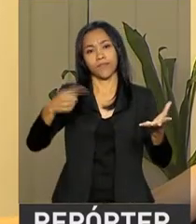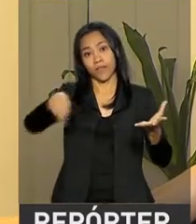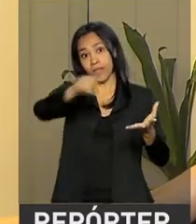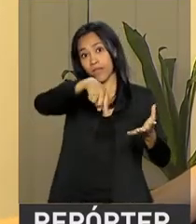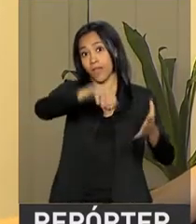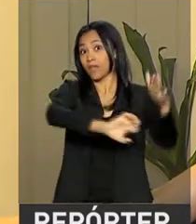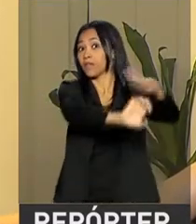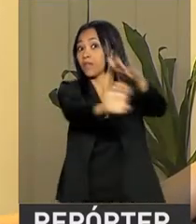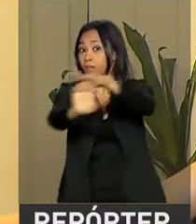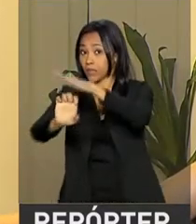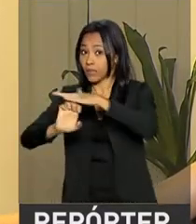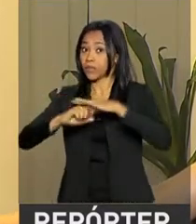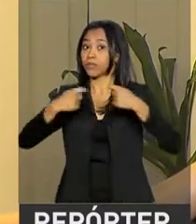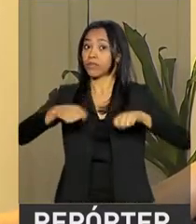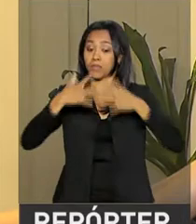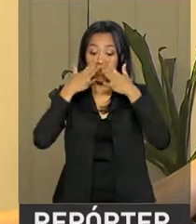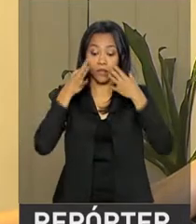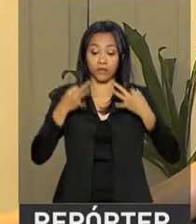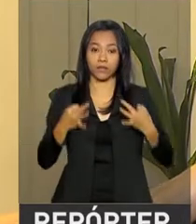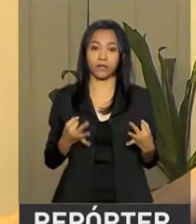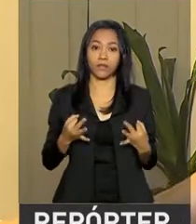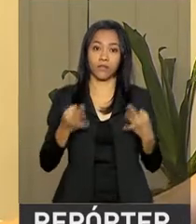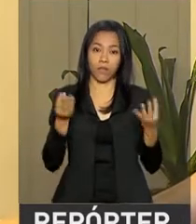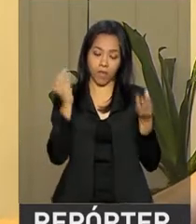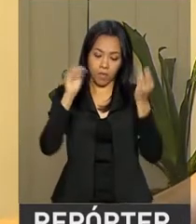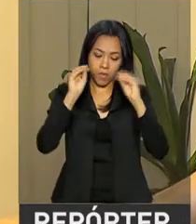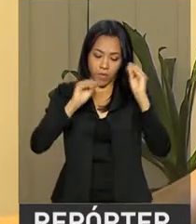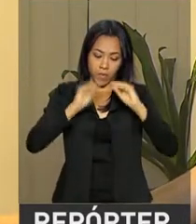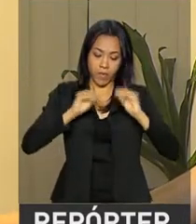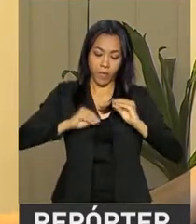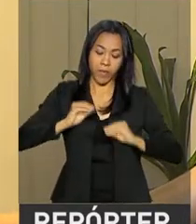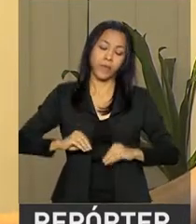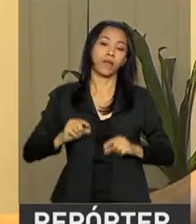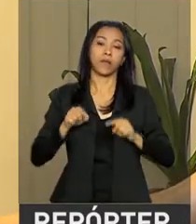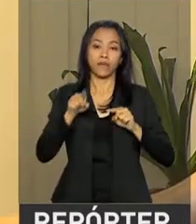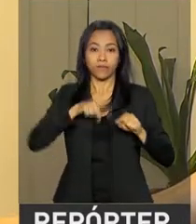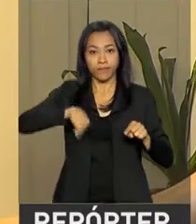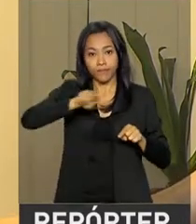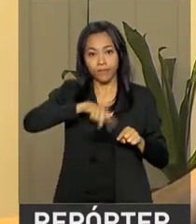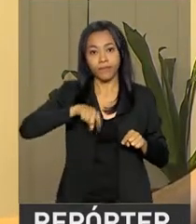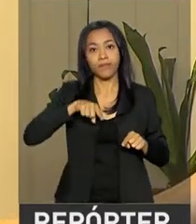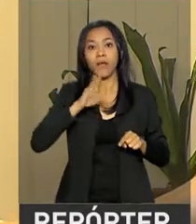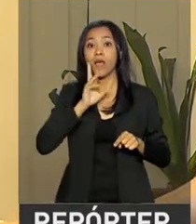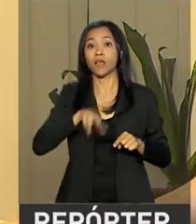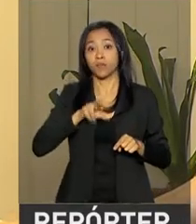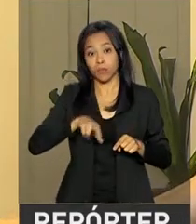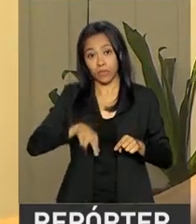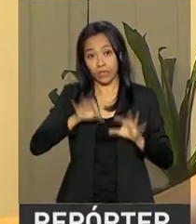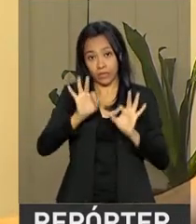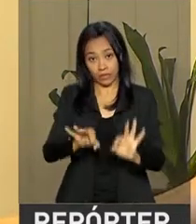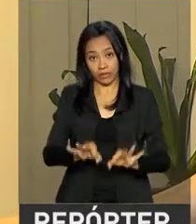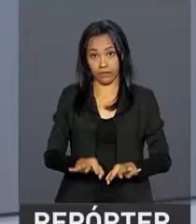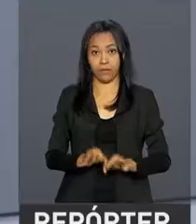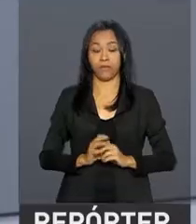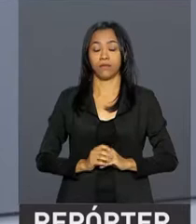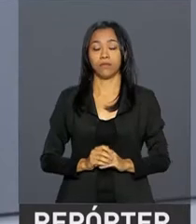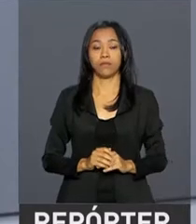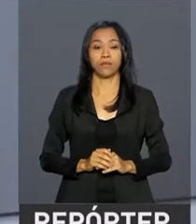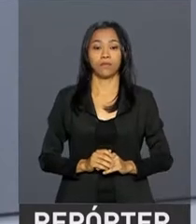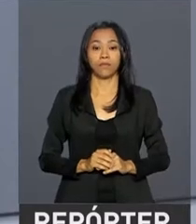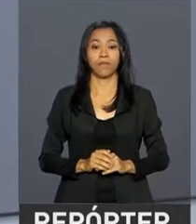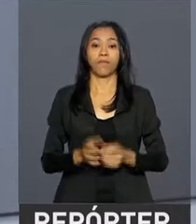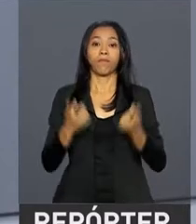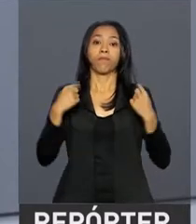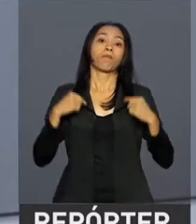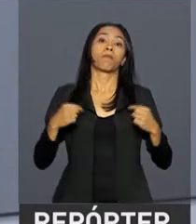precisam prestar atenção nas suas instruções de preenchimento para responder adequadamente ao formulário.